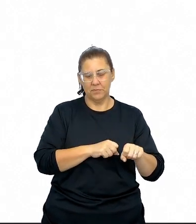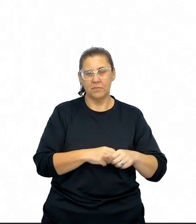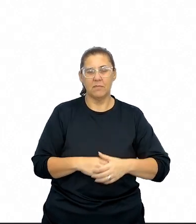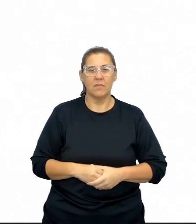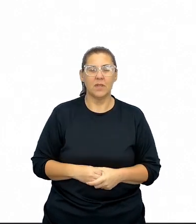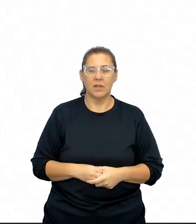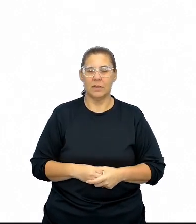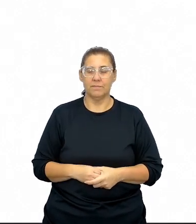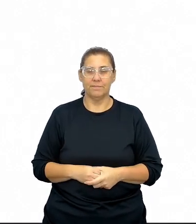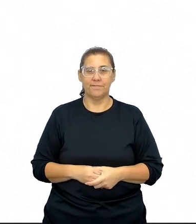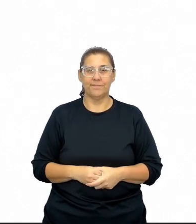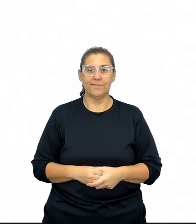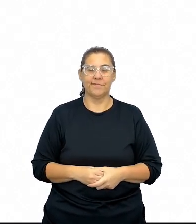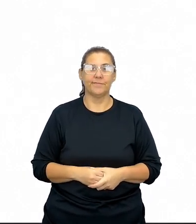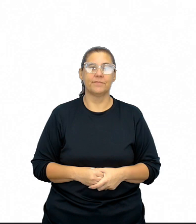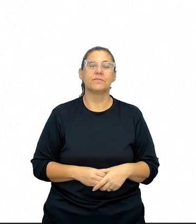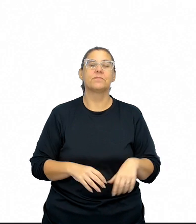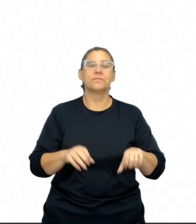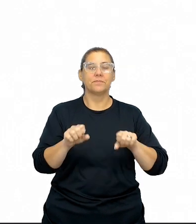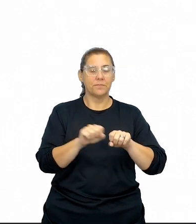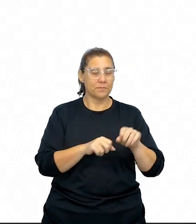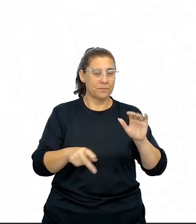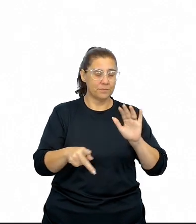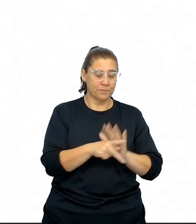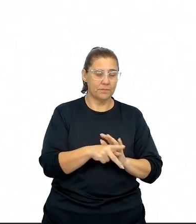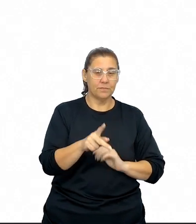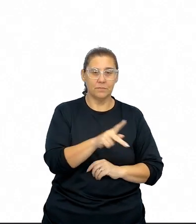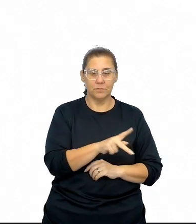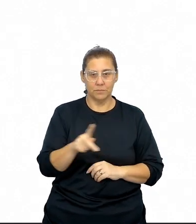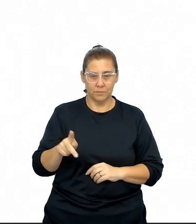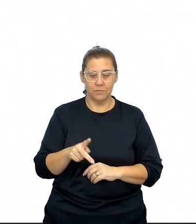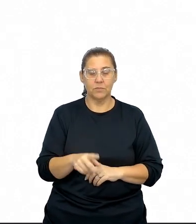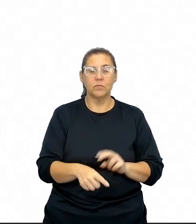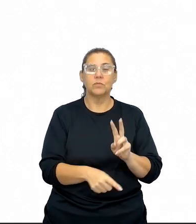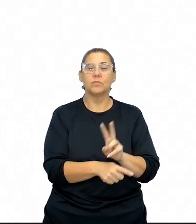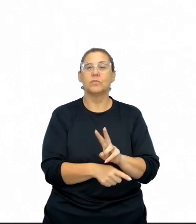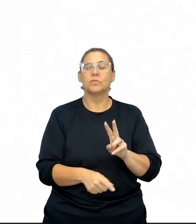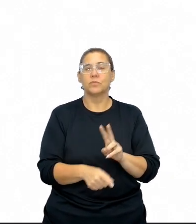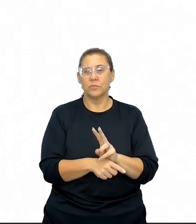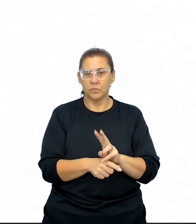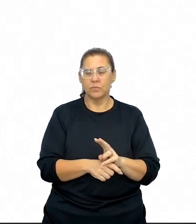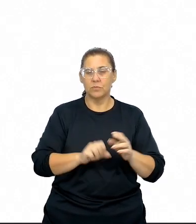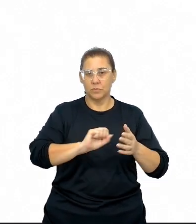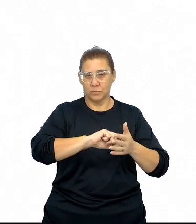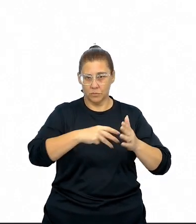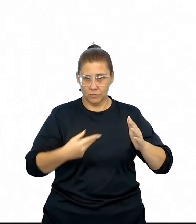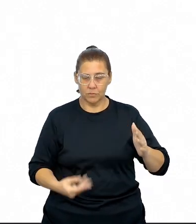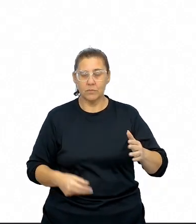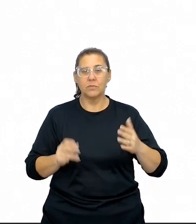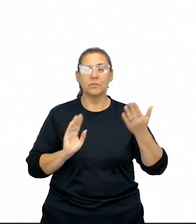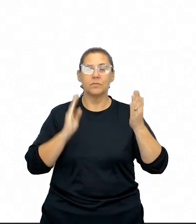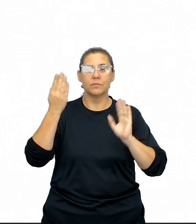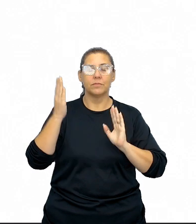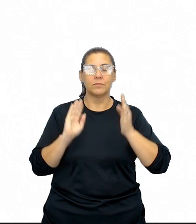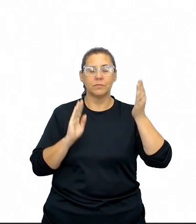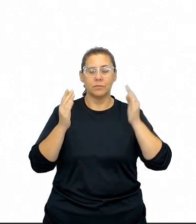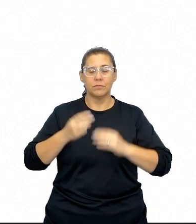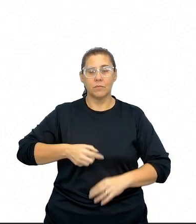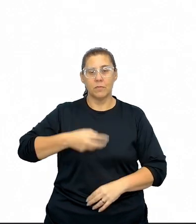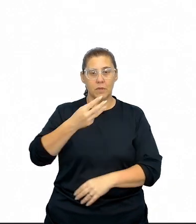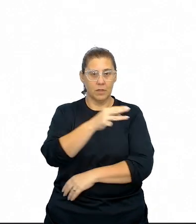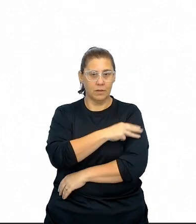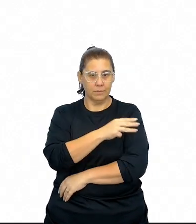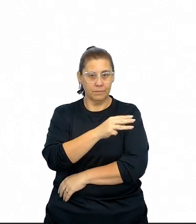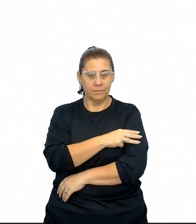série. A formação ela é destinada aos professores que ministram o componente curricular Biologia para as terceiras séries